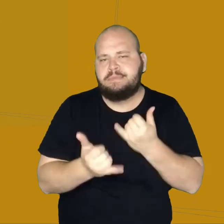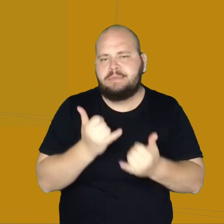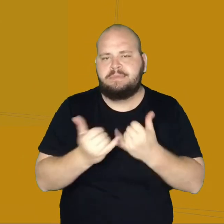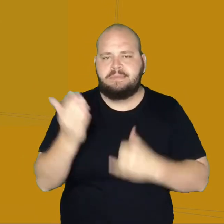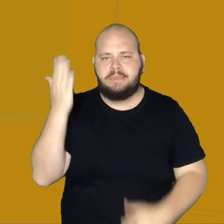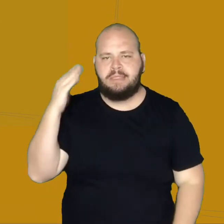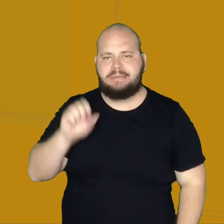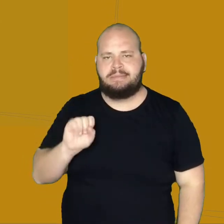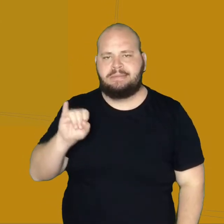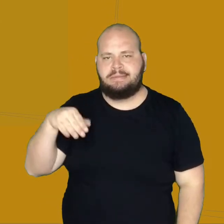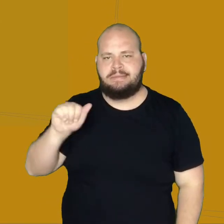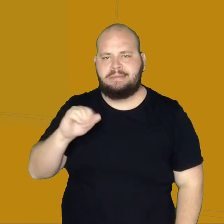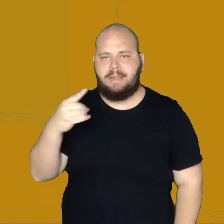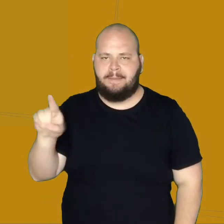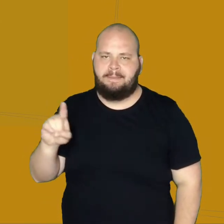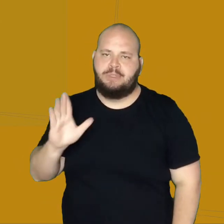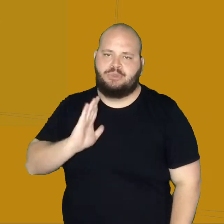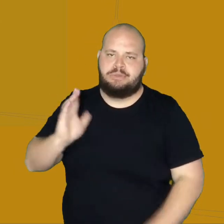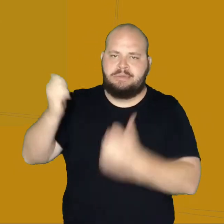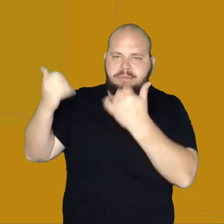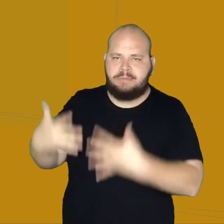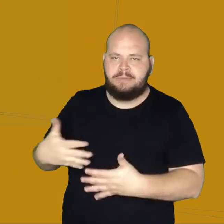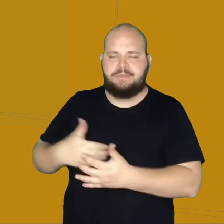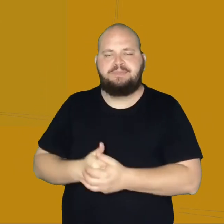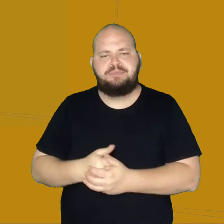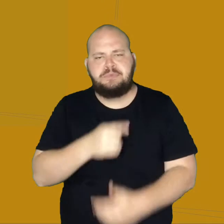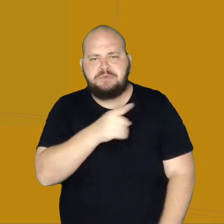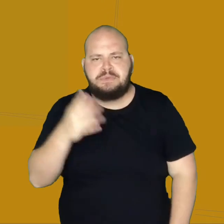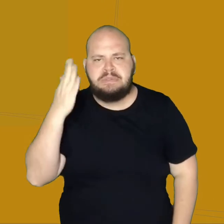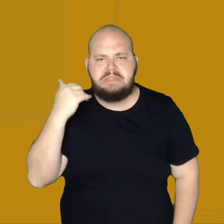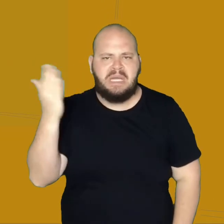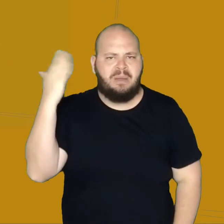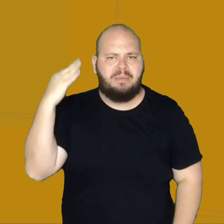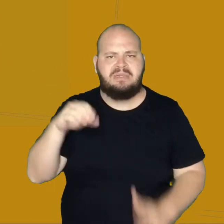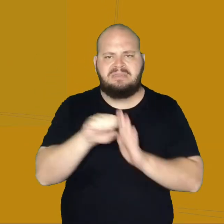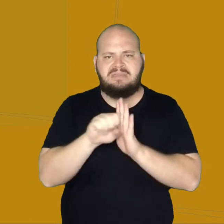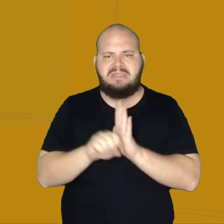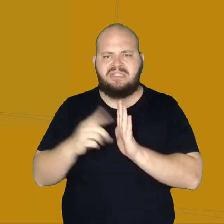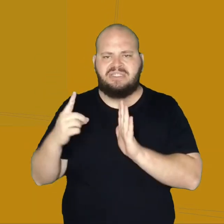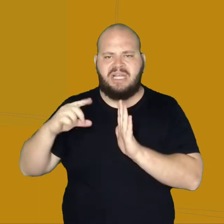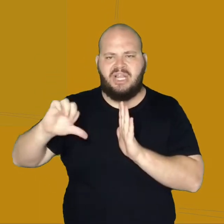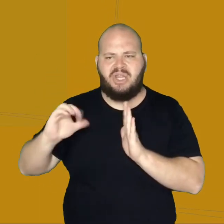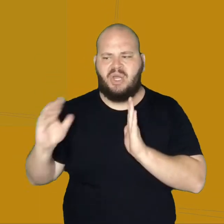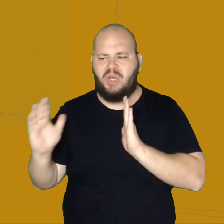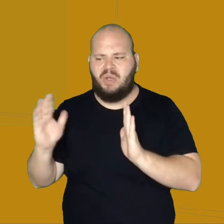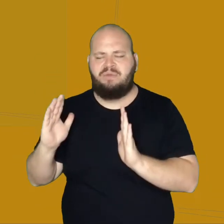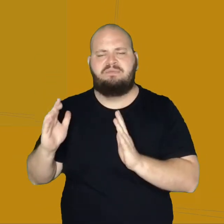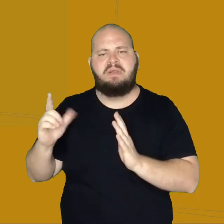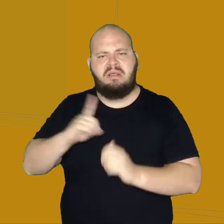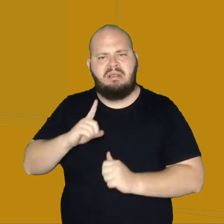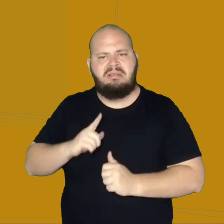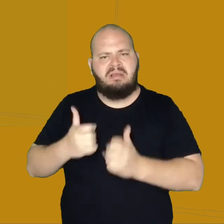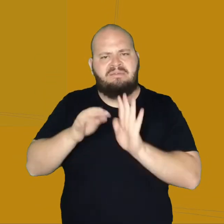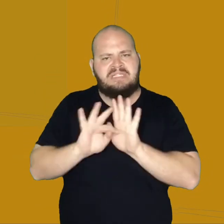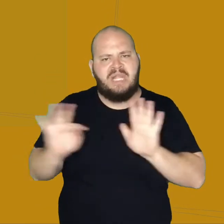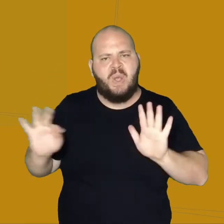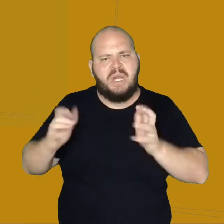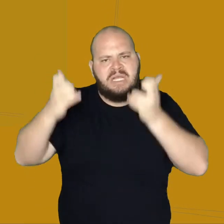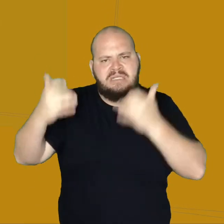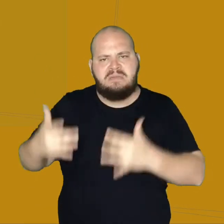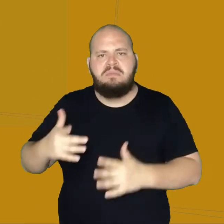estamos diante de um gênero narrativo histórico. Mas o que vai caracterizar a crônica? Ela vai fazer um relato de eventos ou